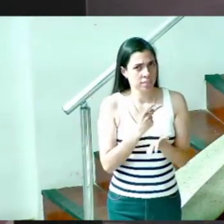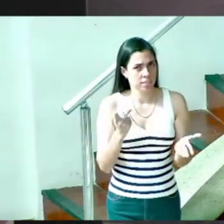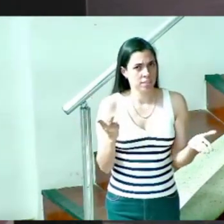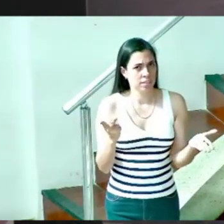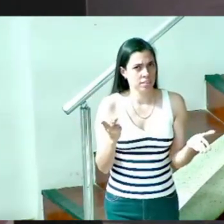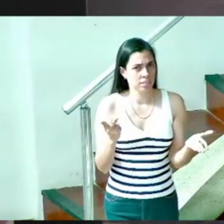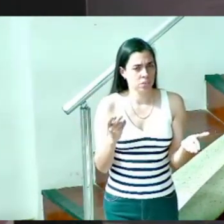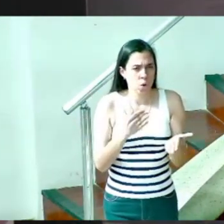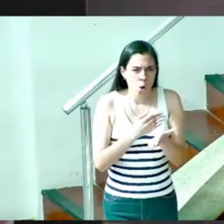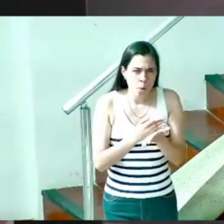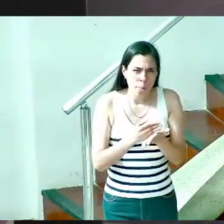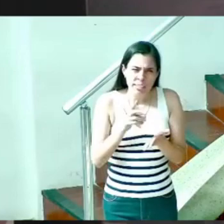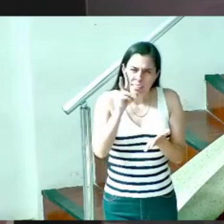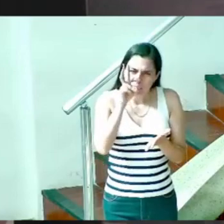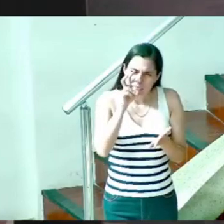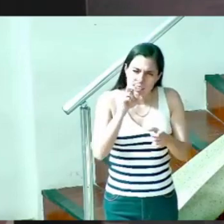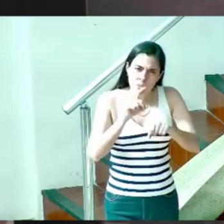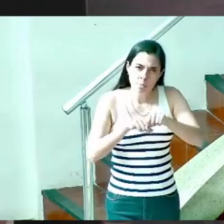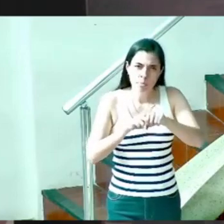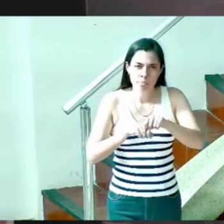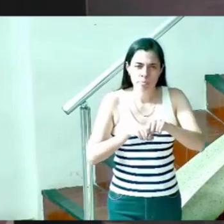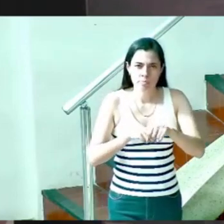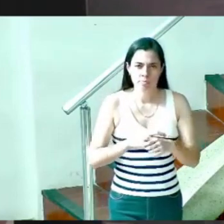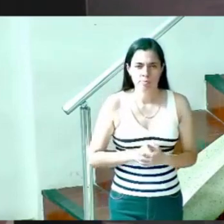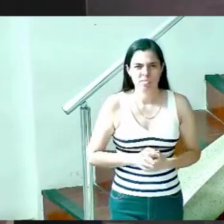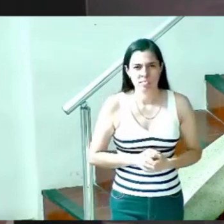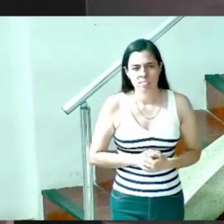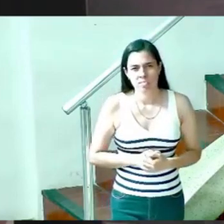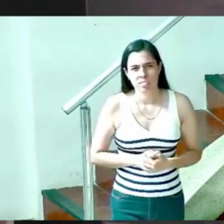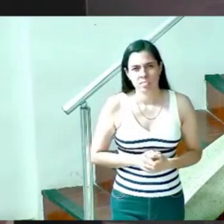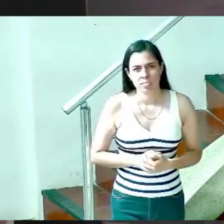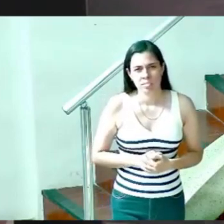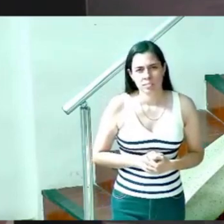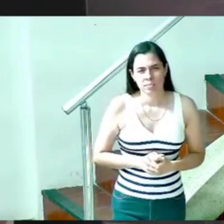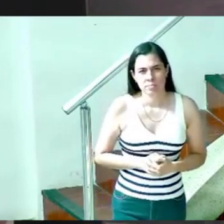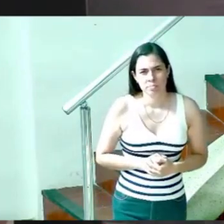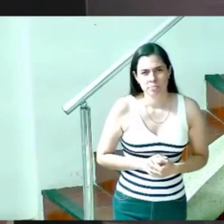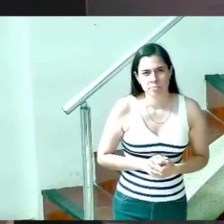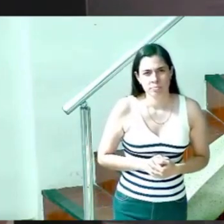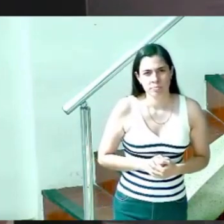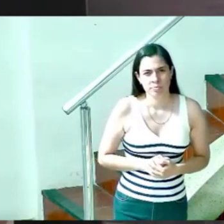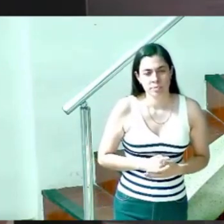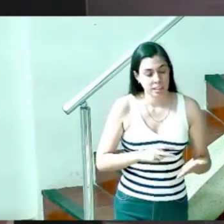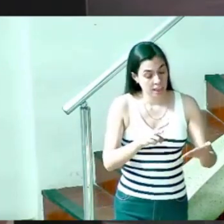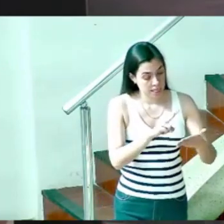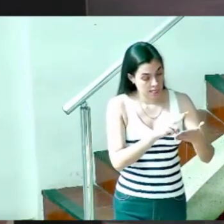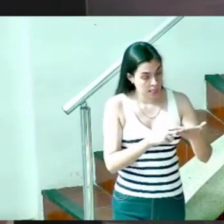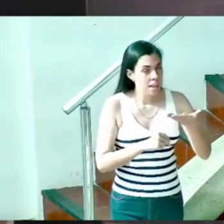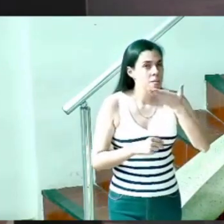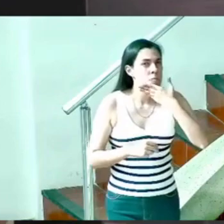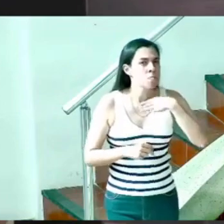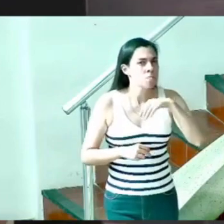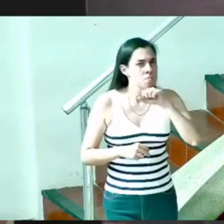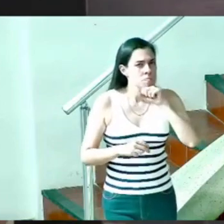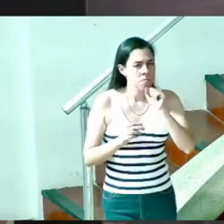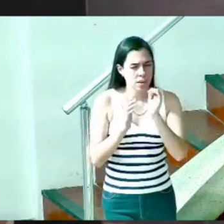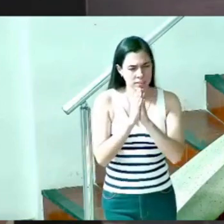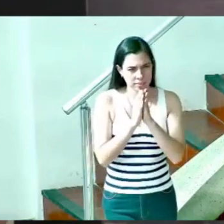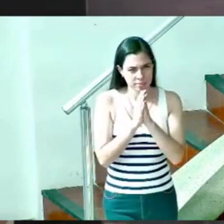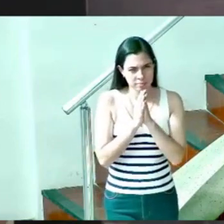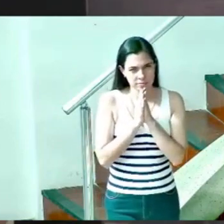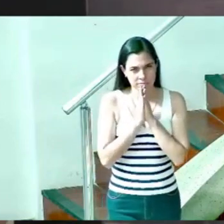Comece com 5 minutinhos. E use a oração do Pai Nosso como um modelo de uma oração que busca a